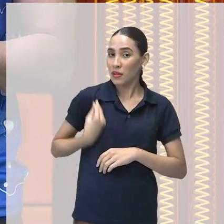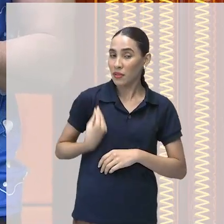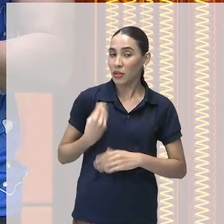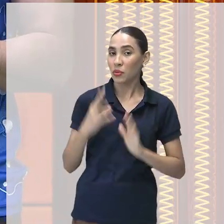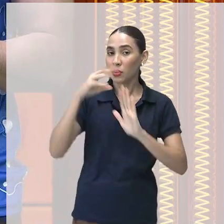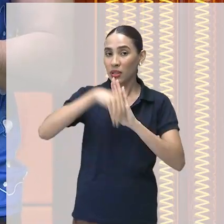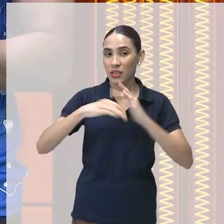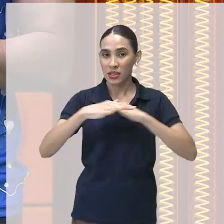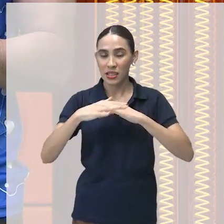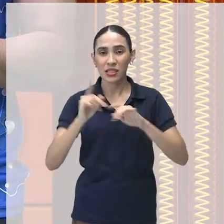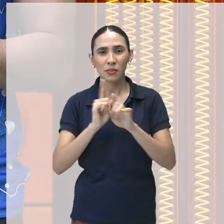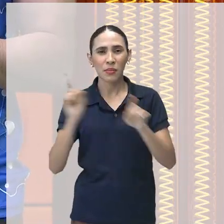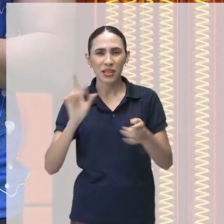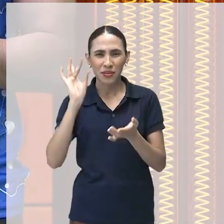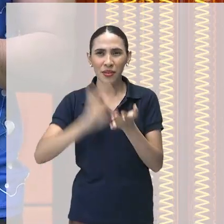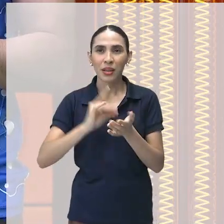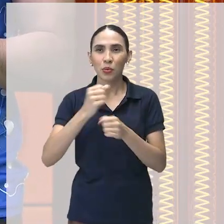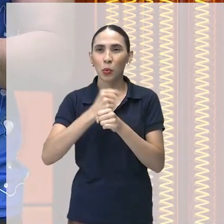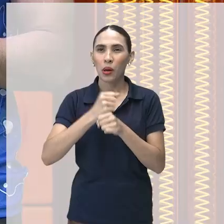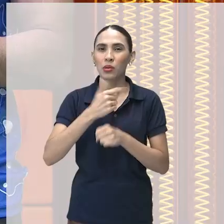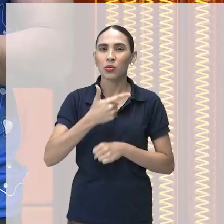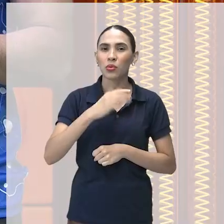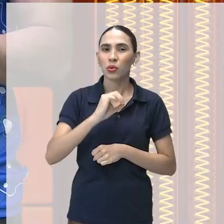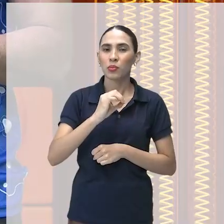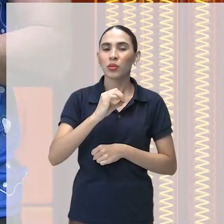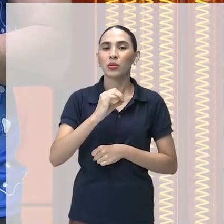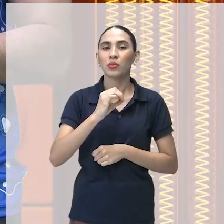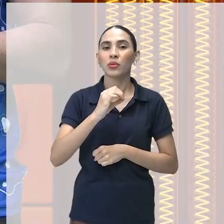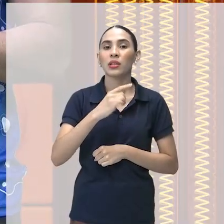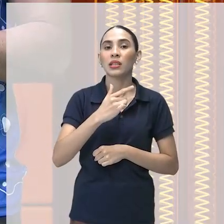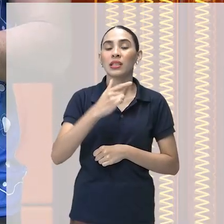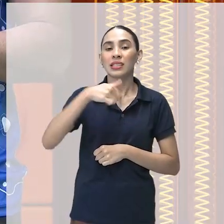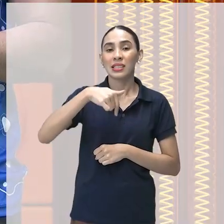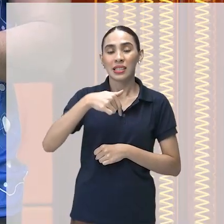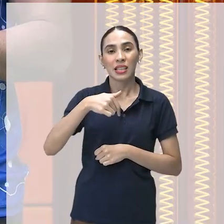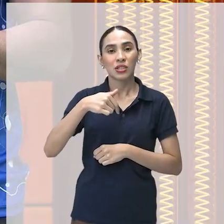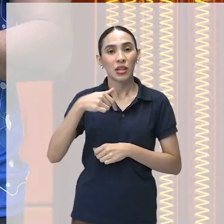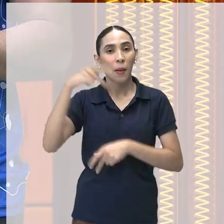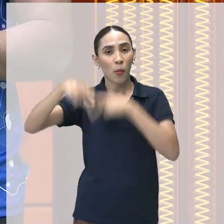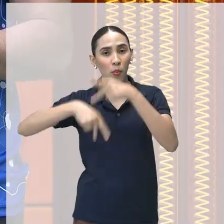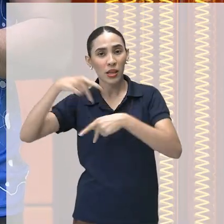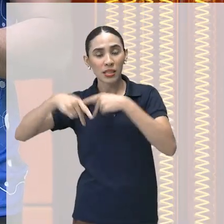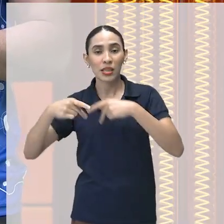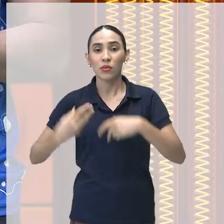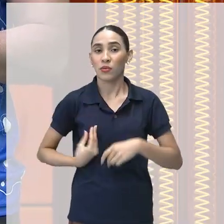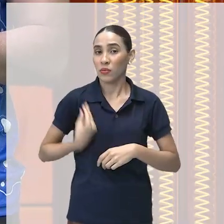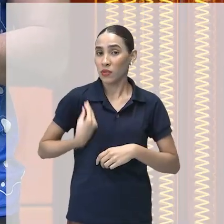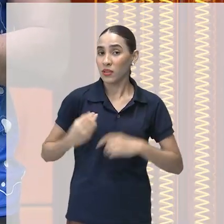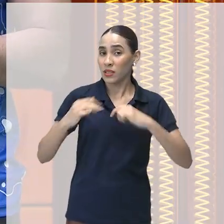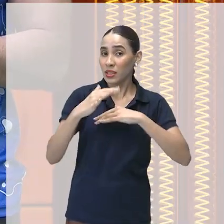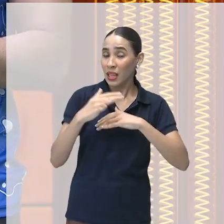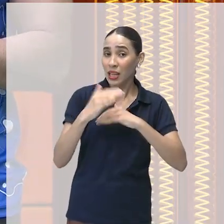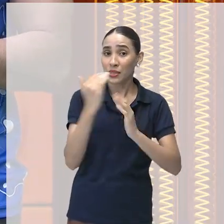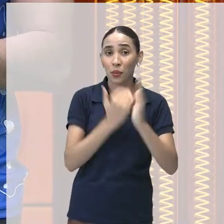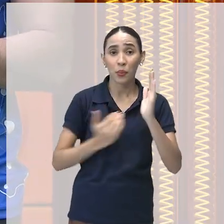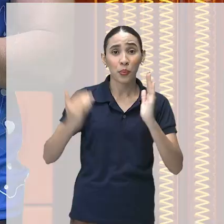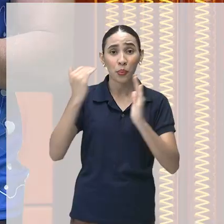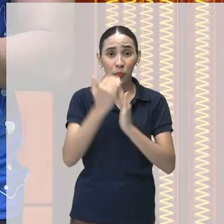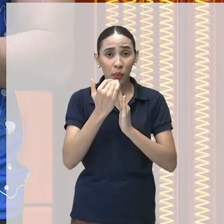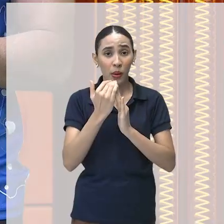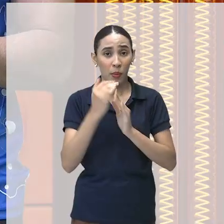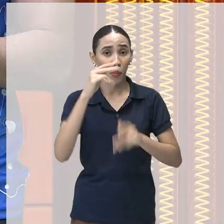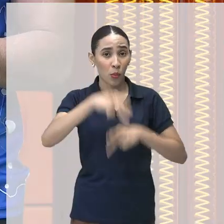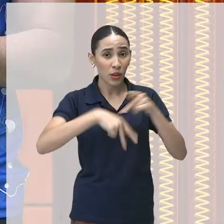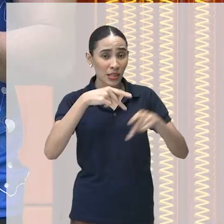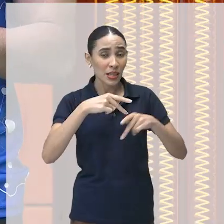realidade, desde o ano de 2027, a população urbana, a população que vive em cidade, superou a população que vive no